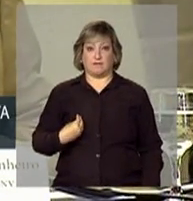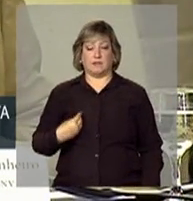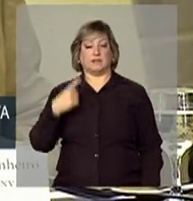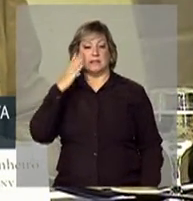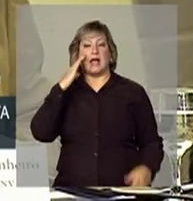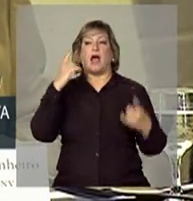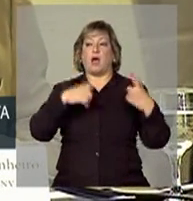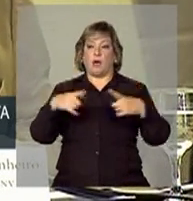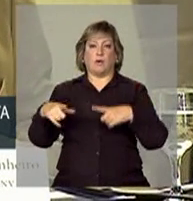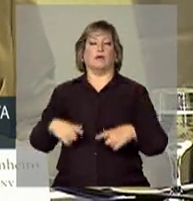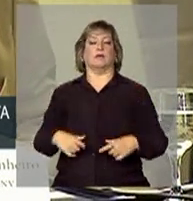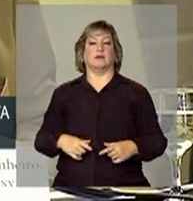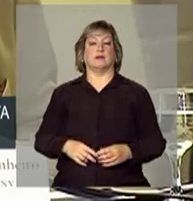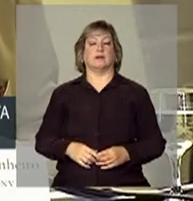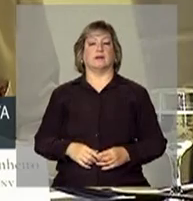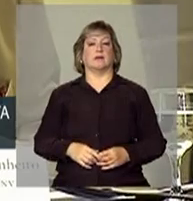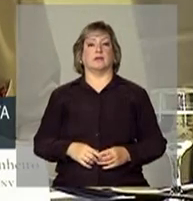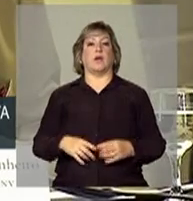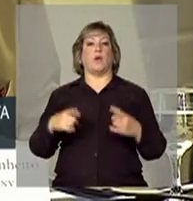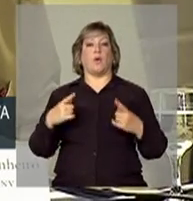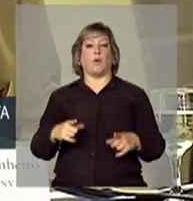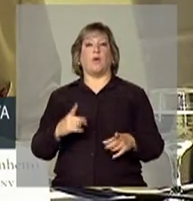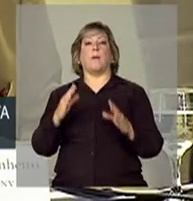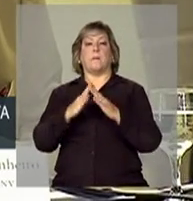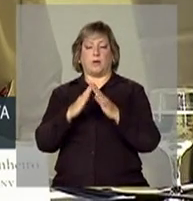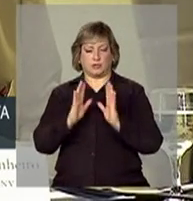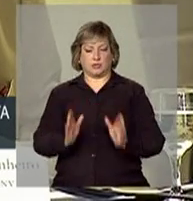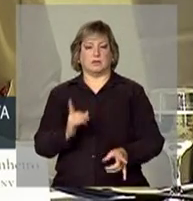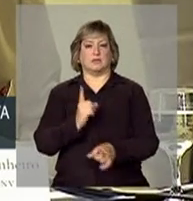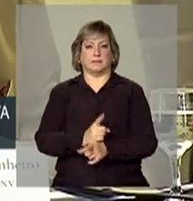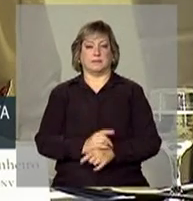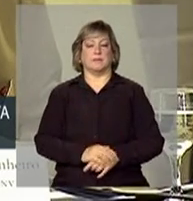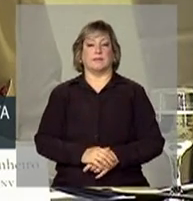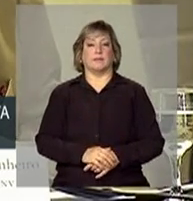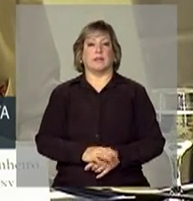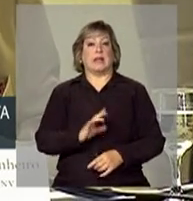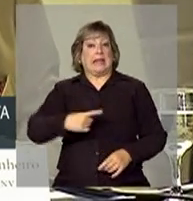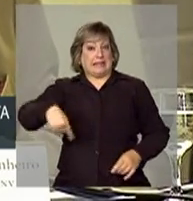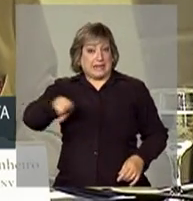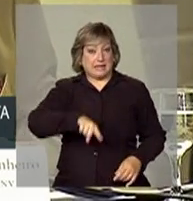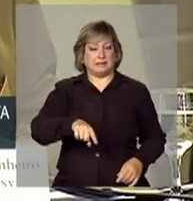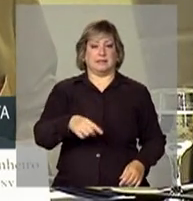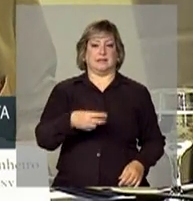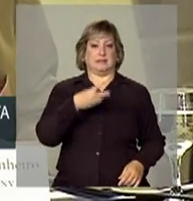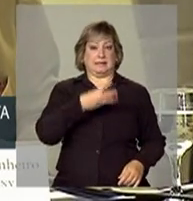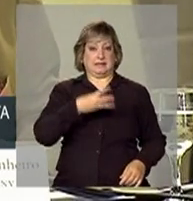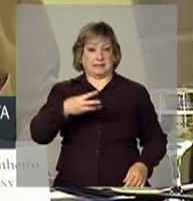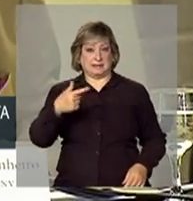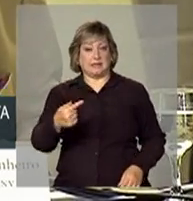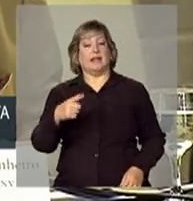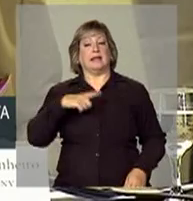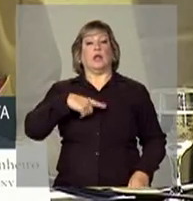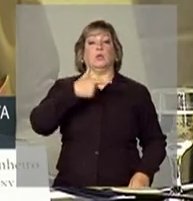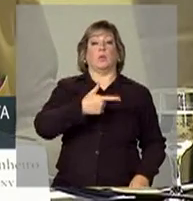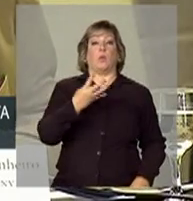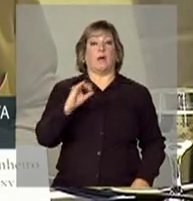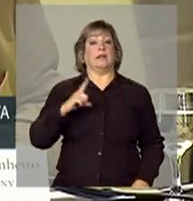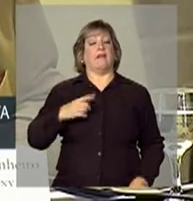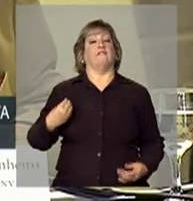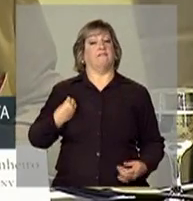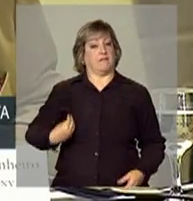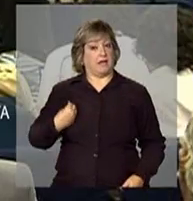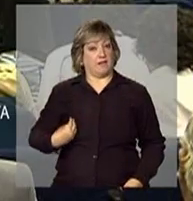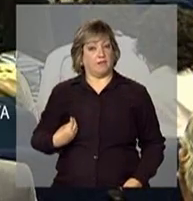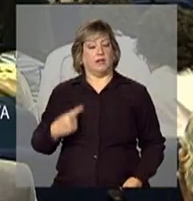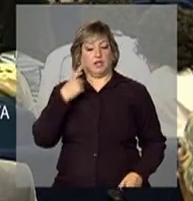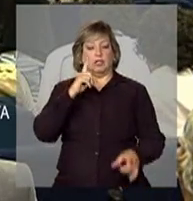coordenadas dele e onde eles moram. Sendo que desses 337, 240 estão vivos e